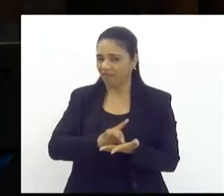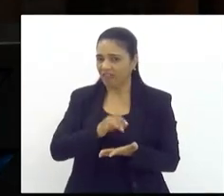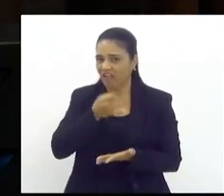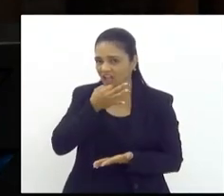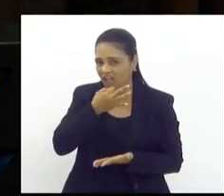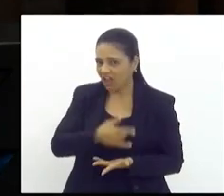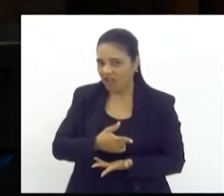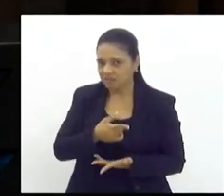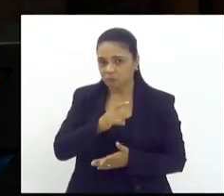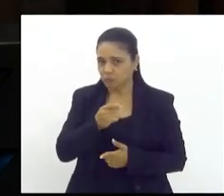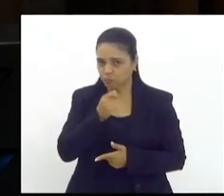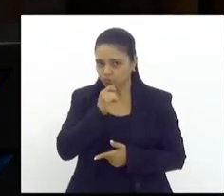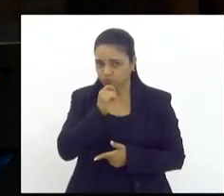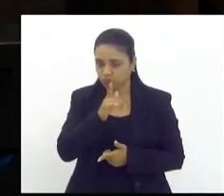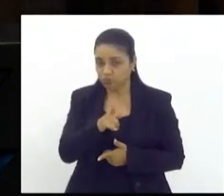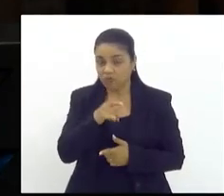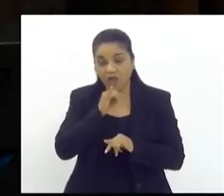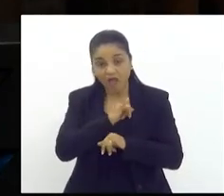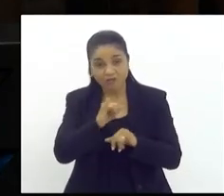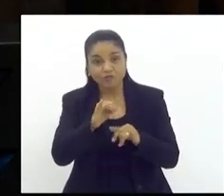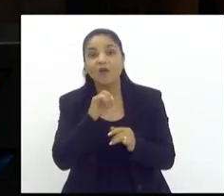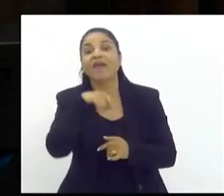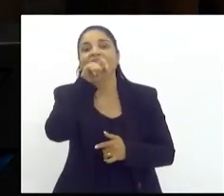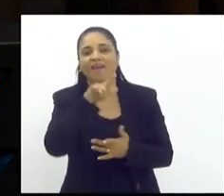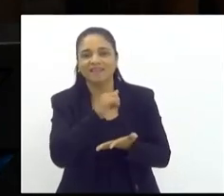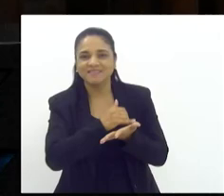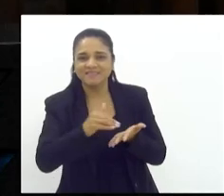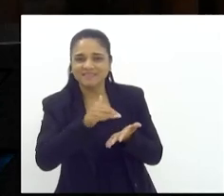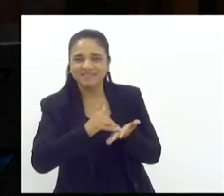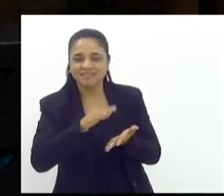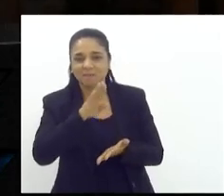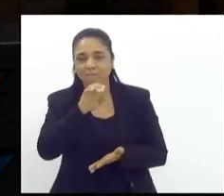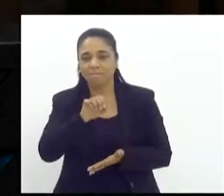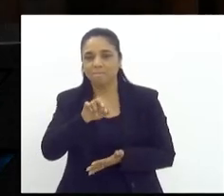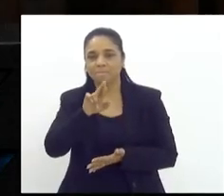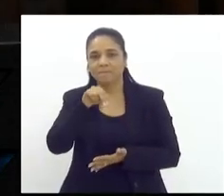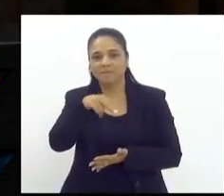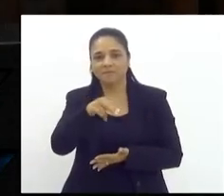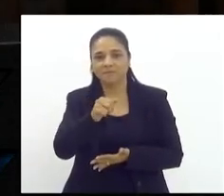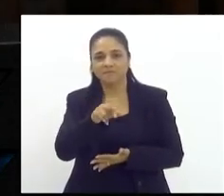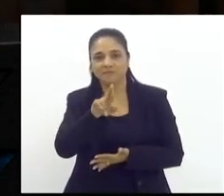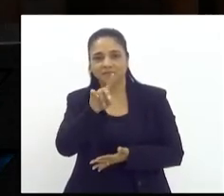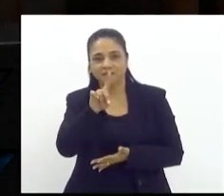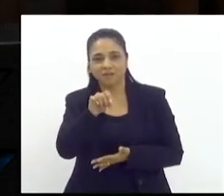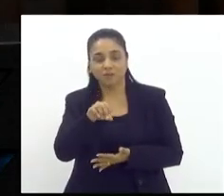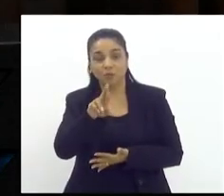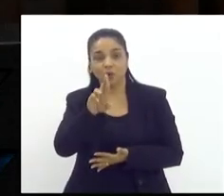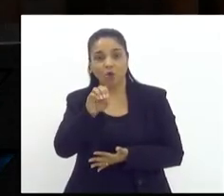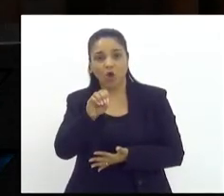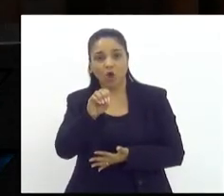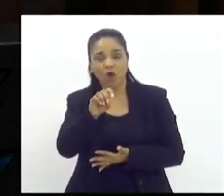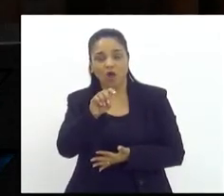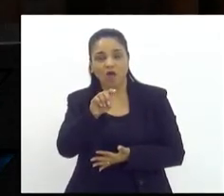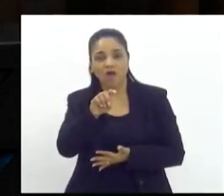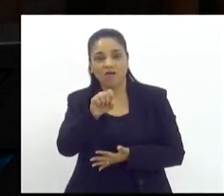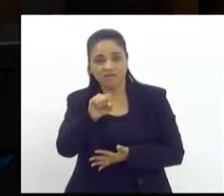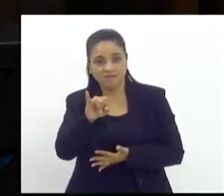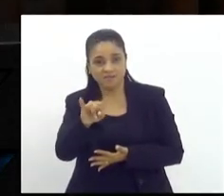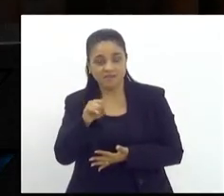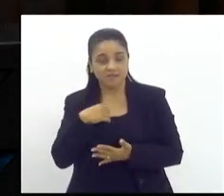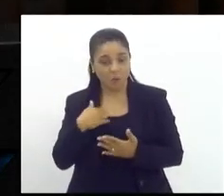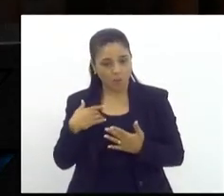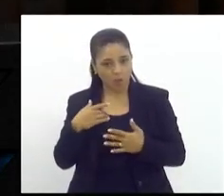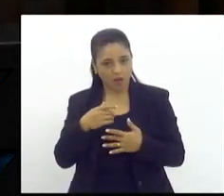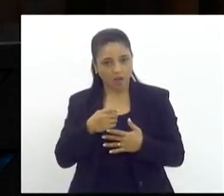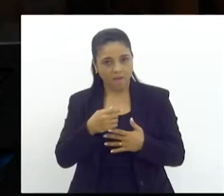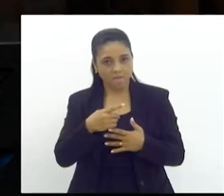nada é que quem foi anunciar foi o secretário de governo Bernardo Rossi que há cinco anos atrás enquanto era prefeito da minha cidade tentou